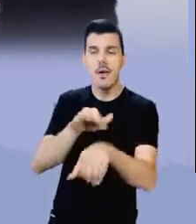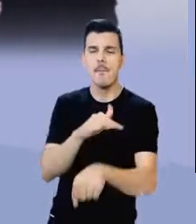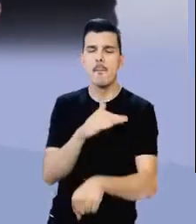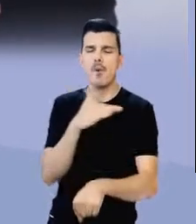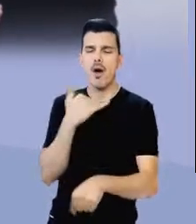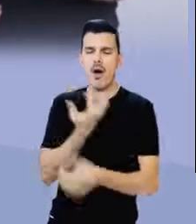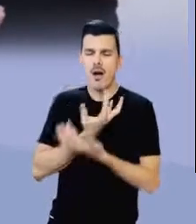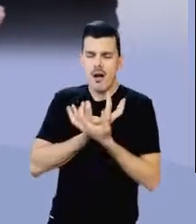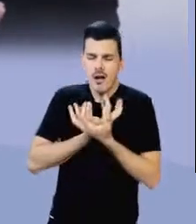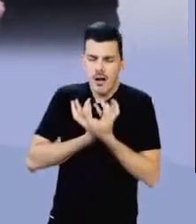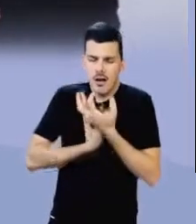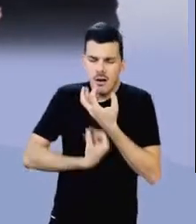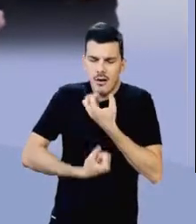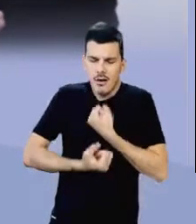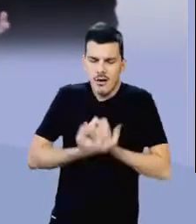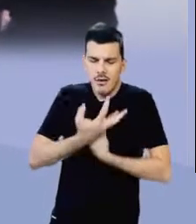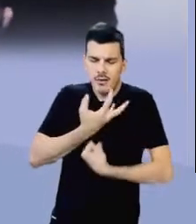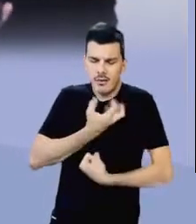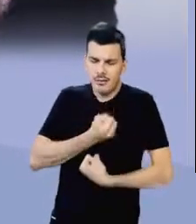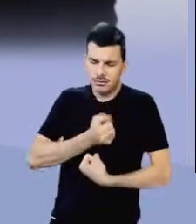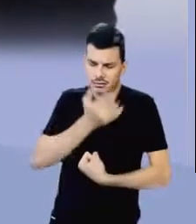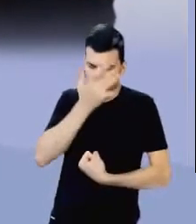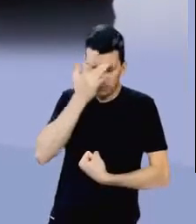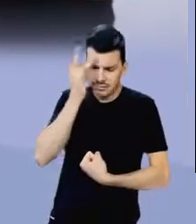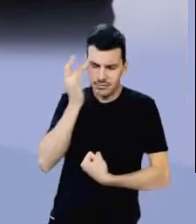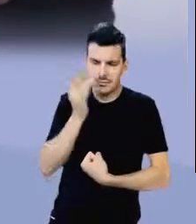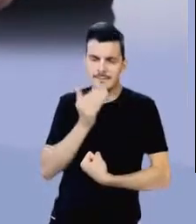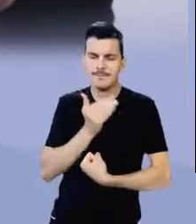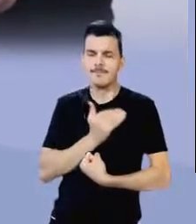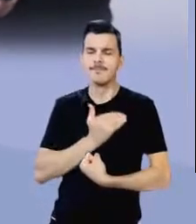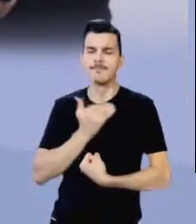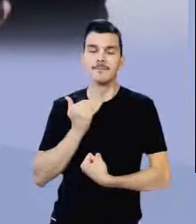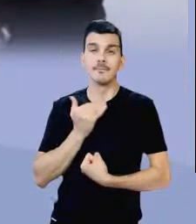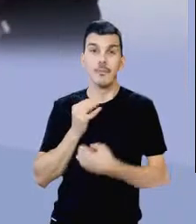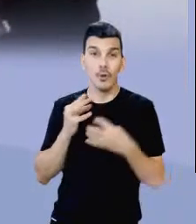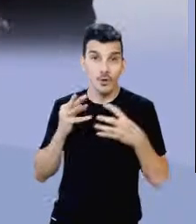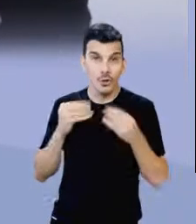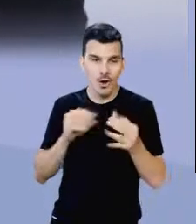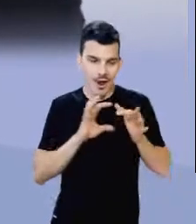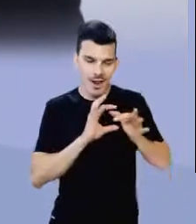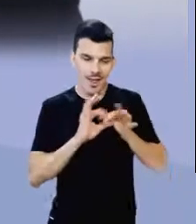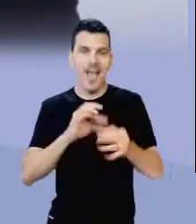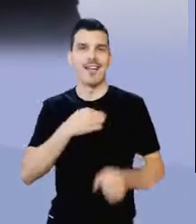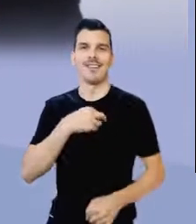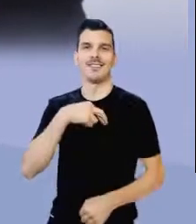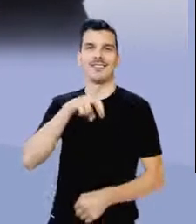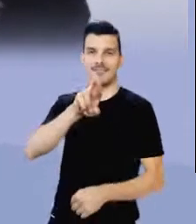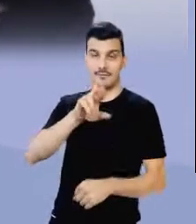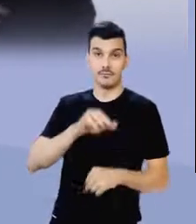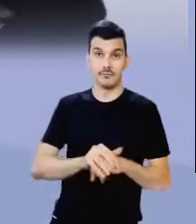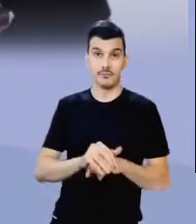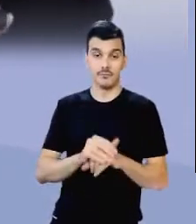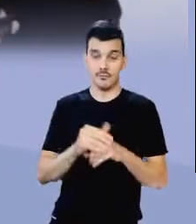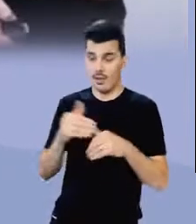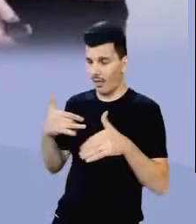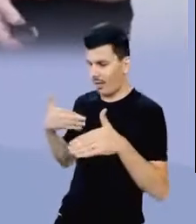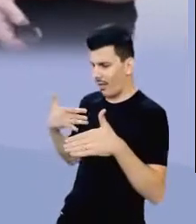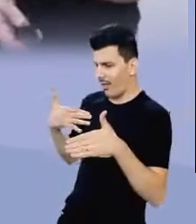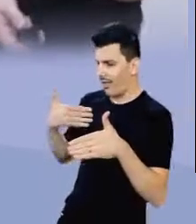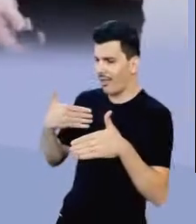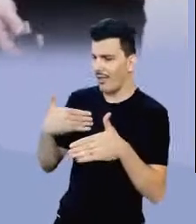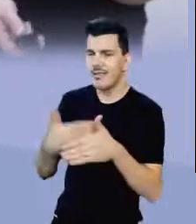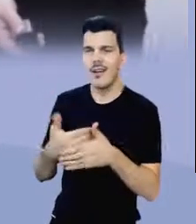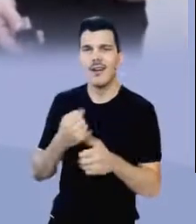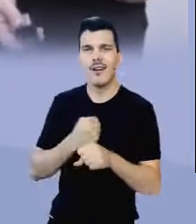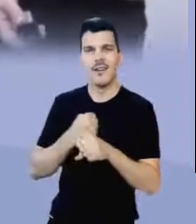morte, à angústia de todas as pessoas, todos com grande religiosidade. A passagem do tempo,